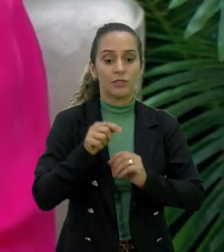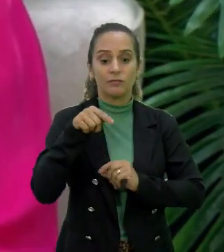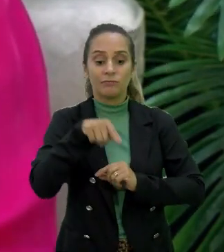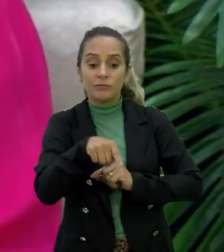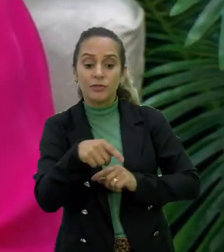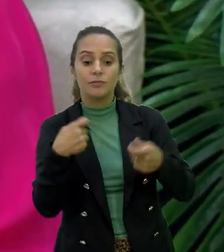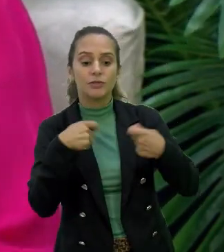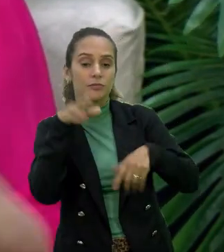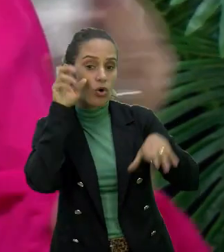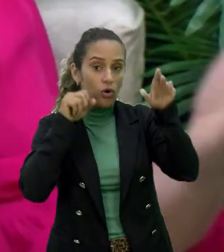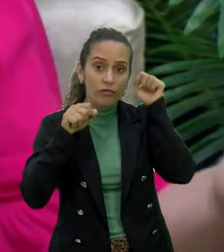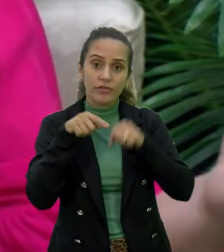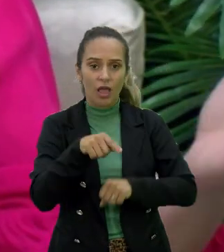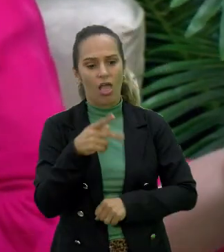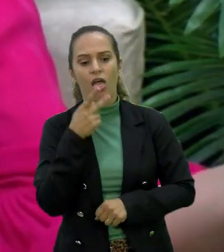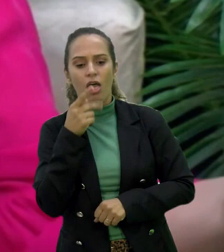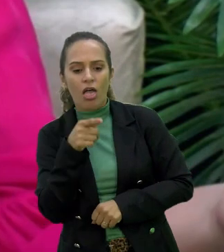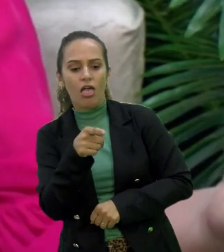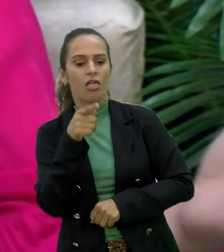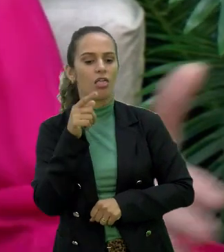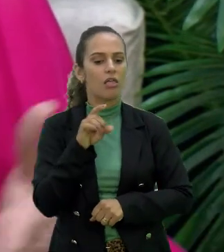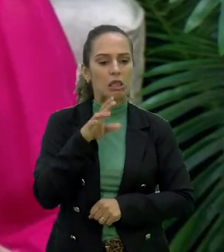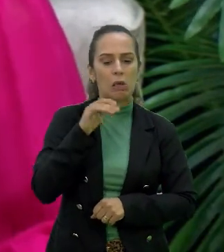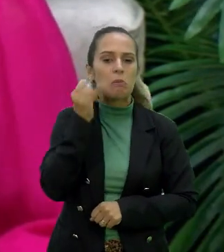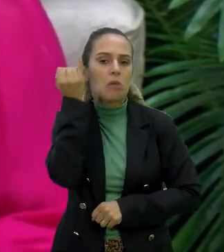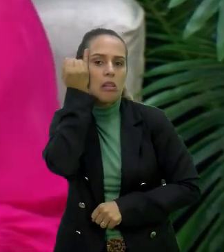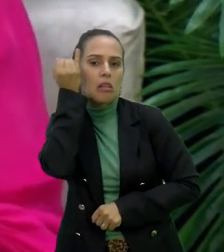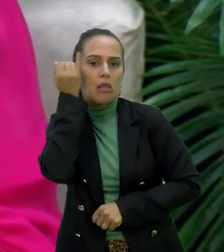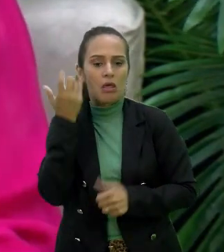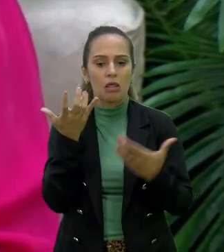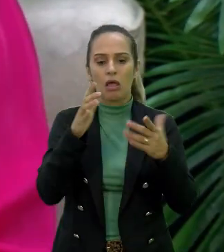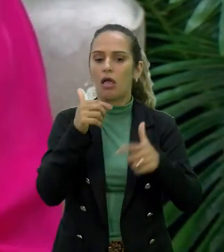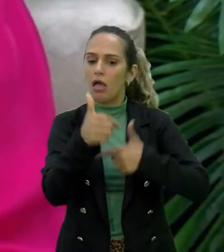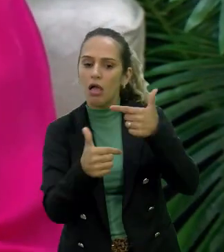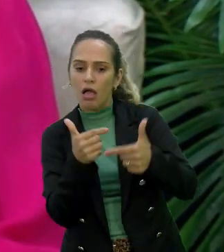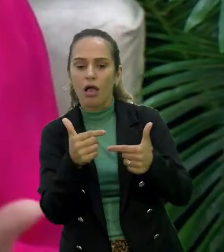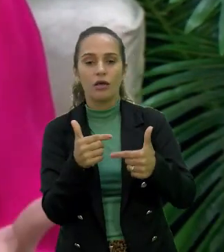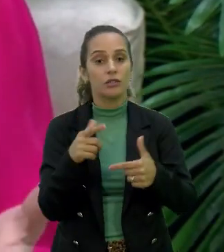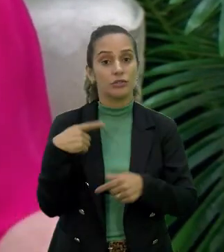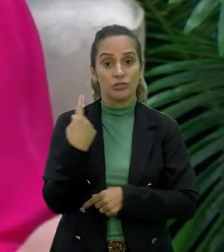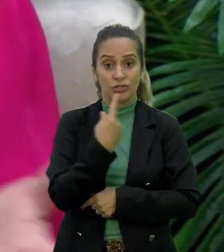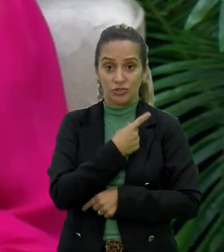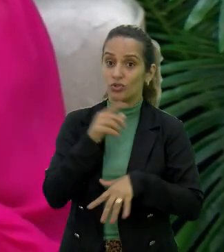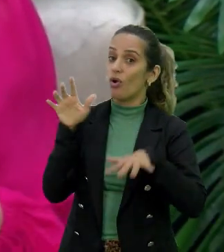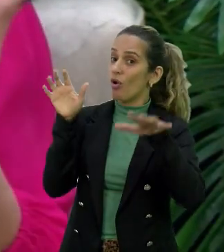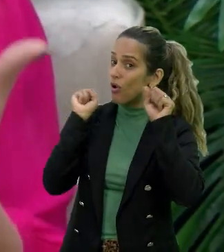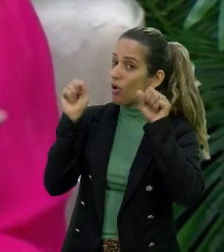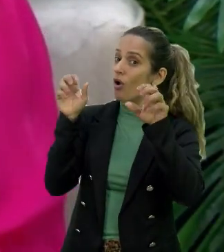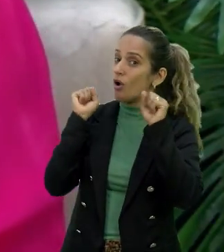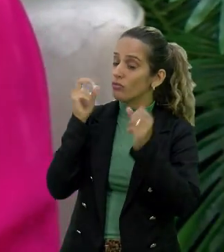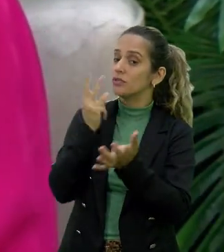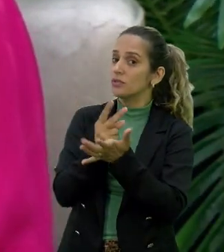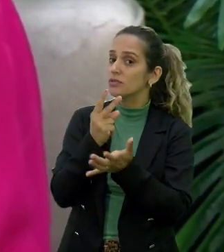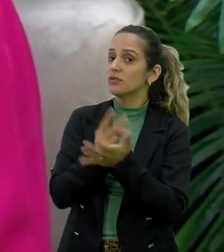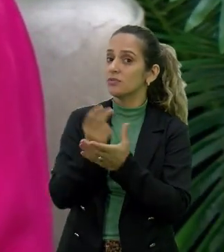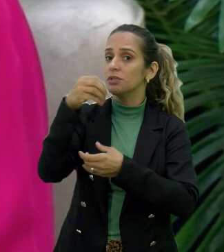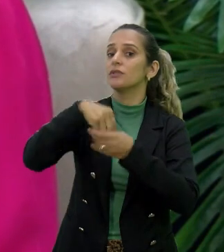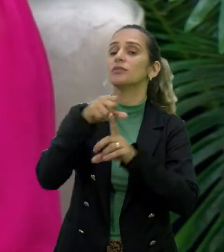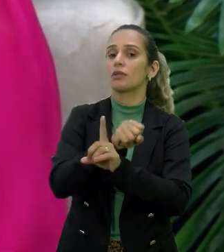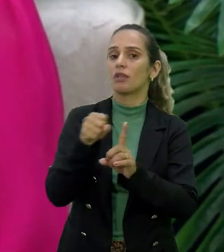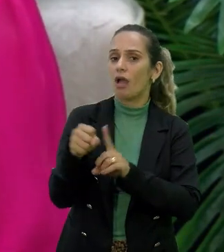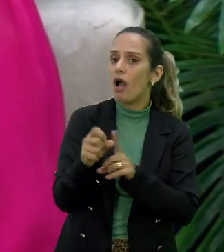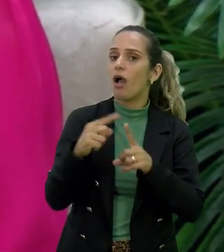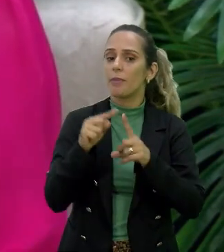porque é muito fácil falar tão lá só pesca são preguiçosa não quero trabalhar a gente ouve isso de algum segmento da sociedade